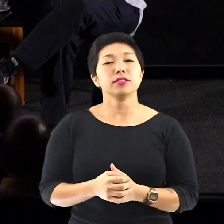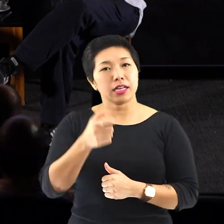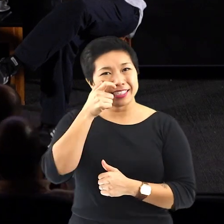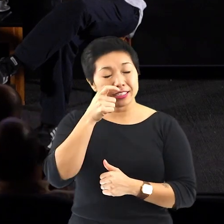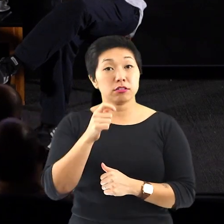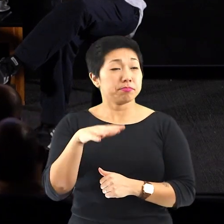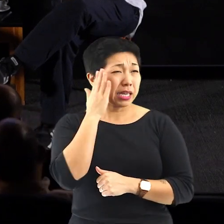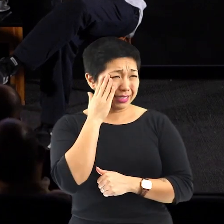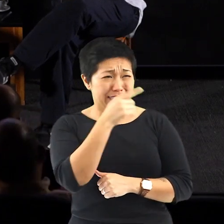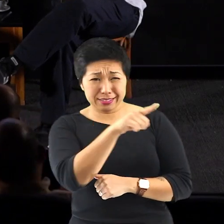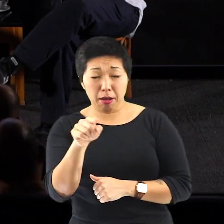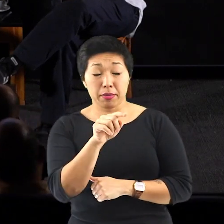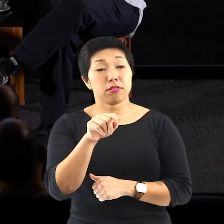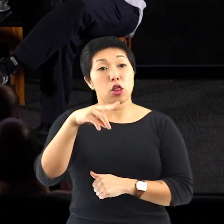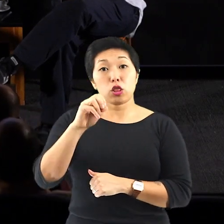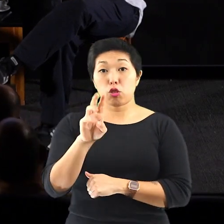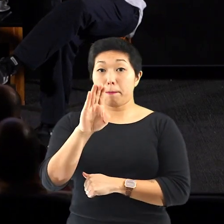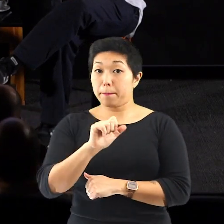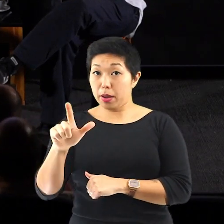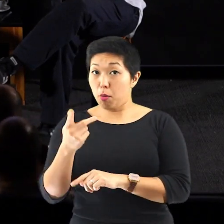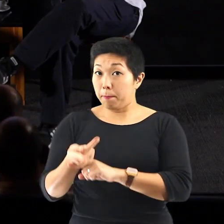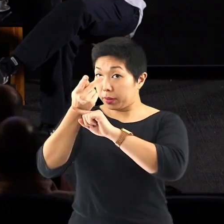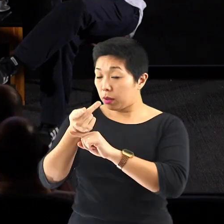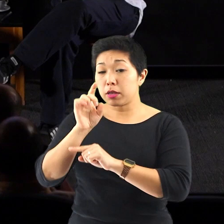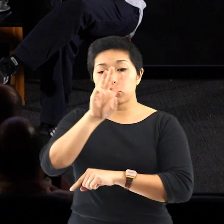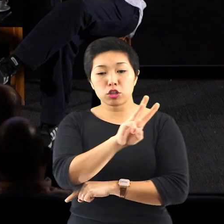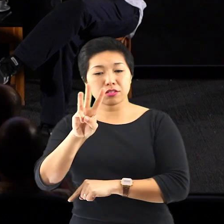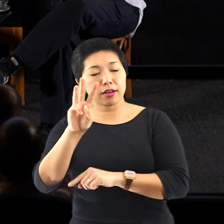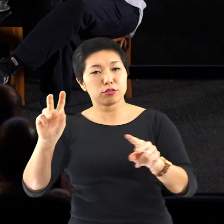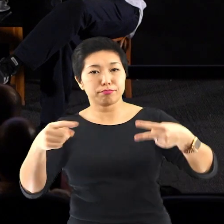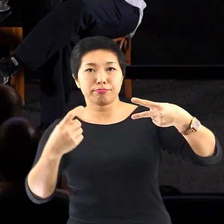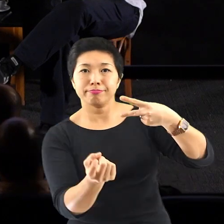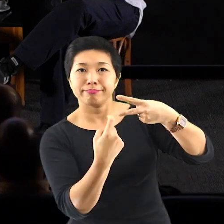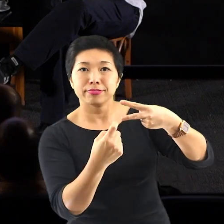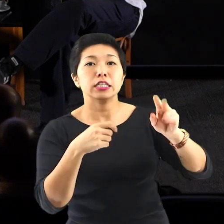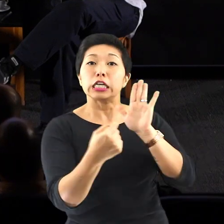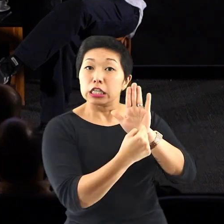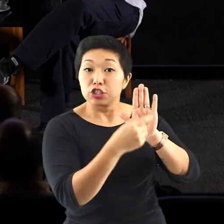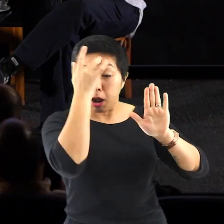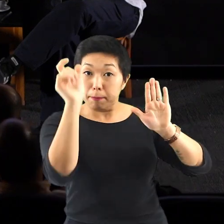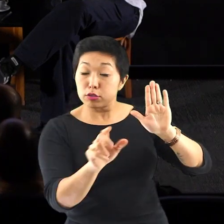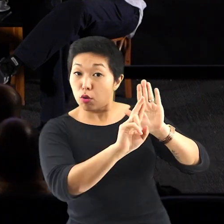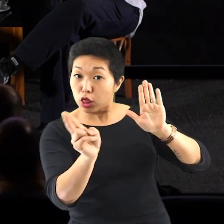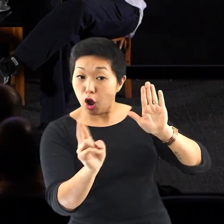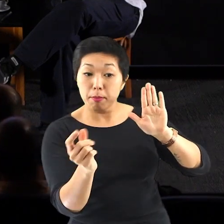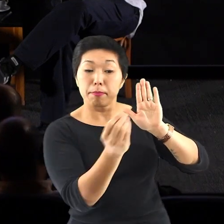no site e fazer recomendação. Se várias pessoas, se várias pessoas fizerem, eles levam a sério, né?